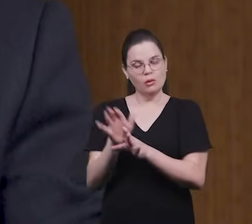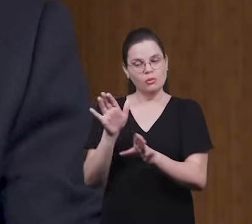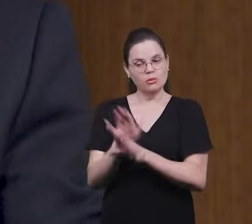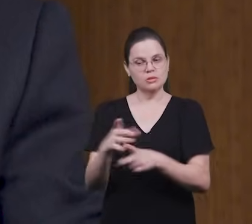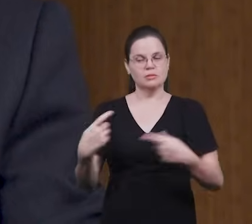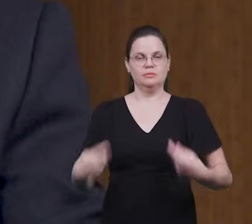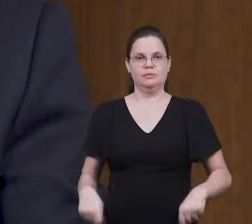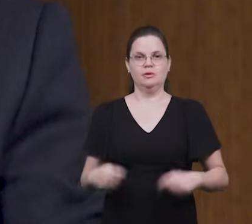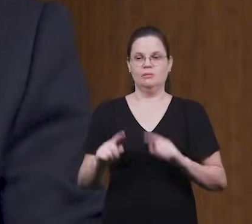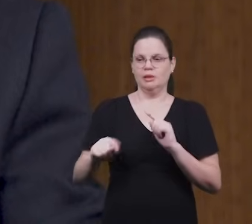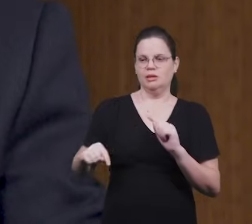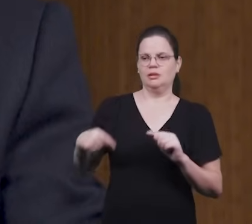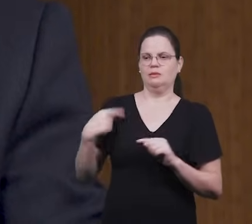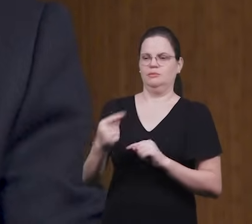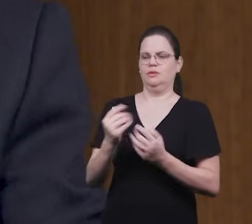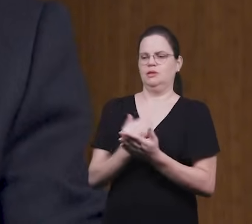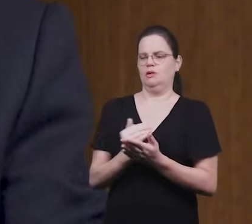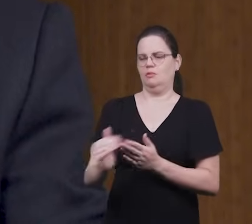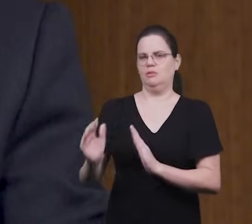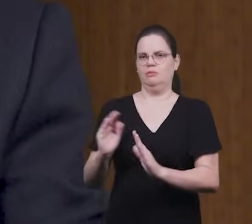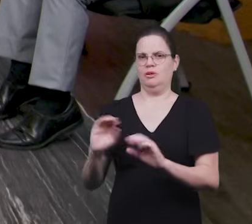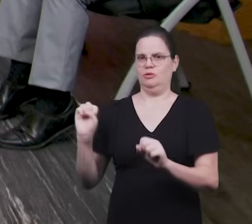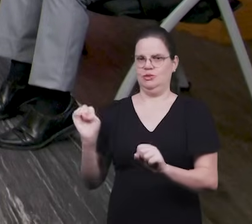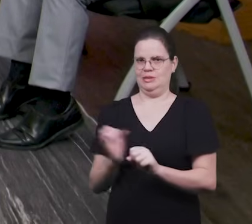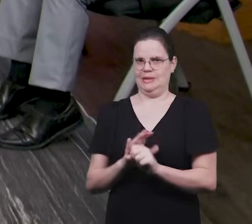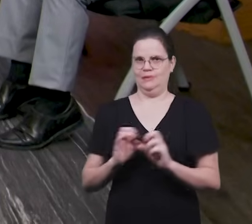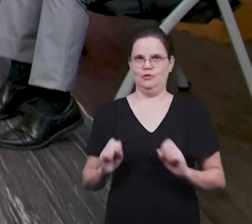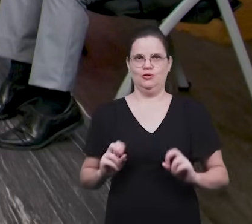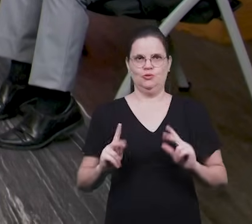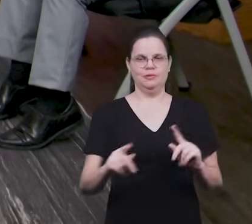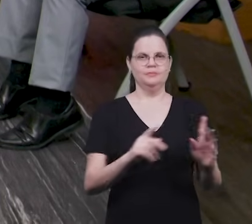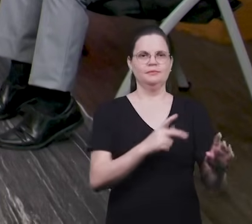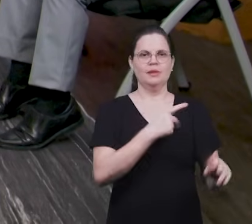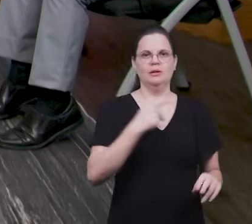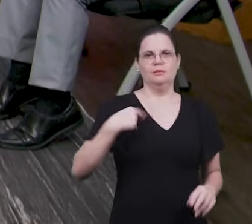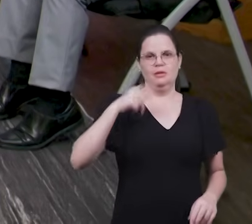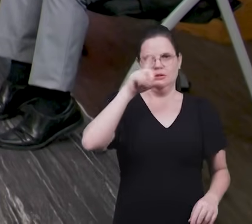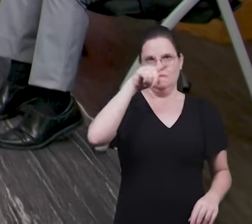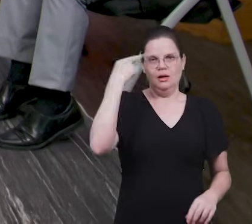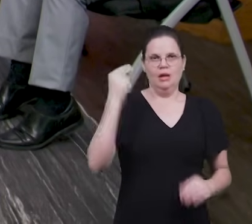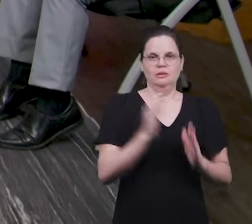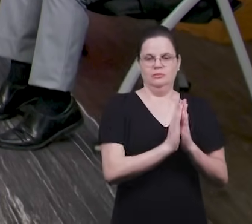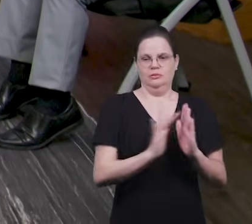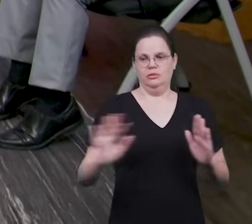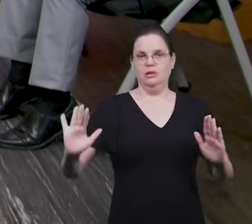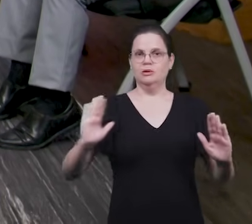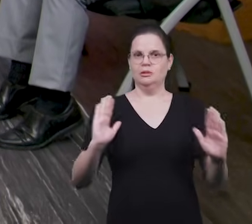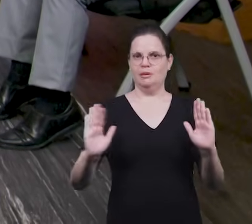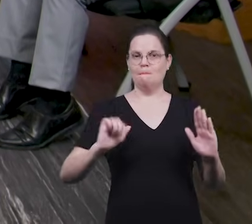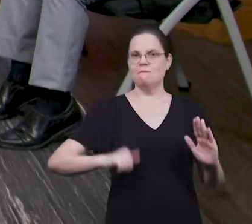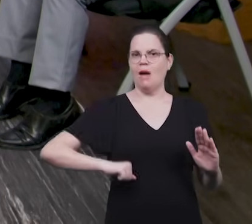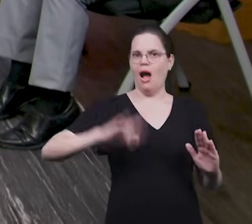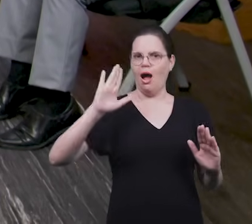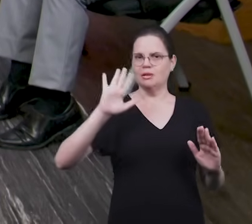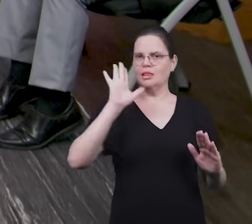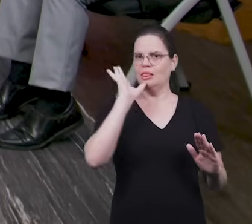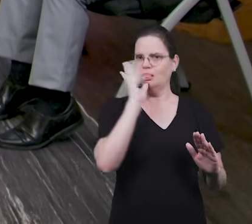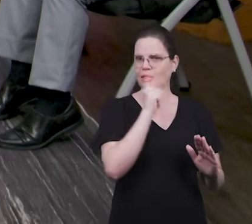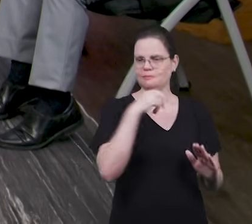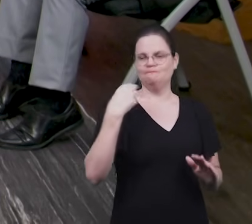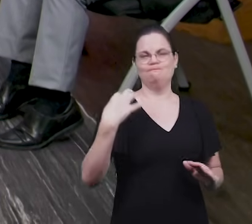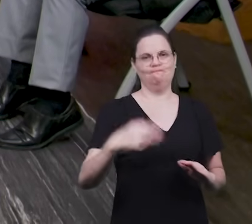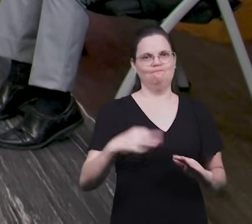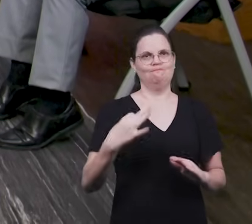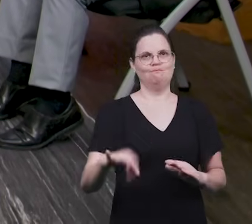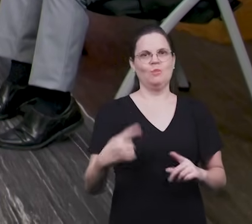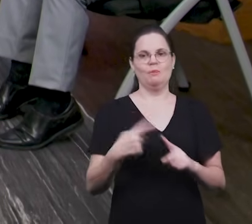então ela iria partir para depois o período seguinte. Muito bem. Pastor Edson, é um longo período, né? Sim, e foi um período em que